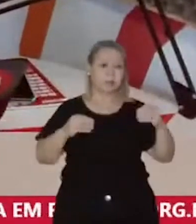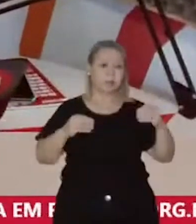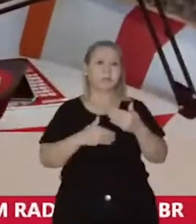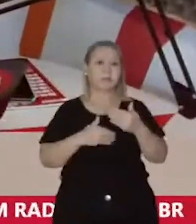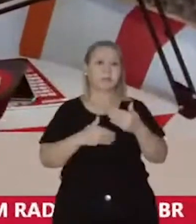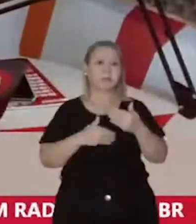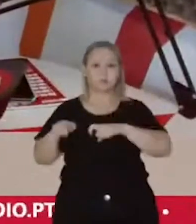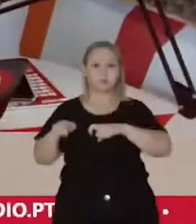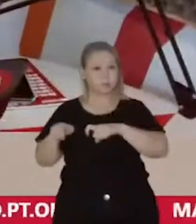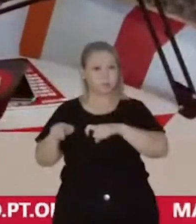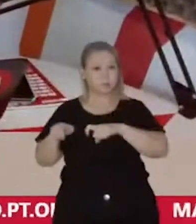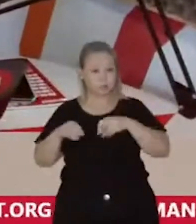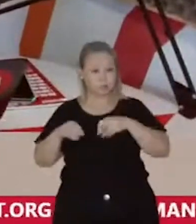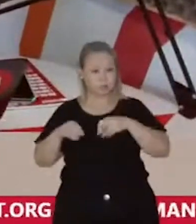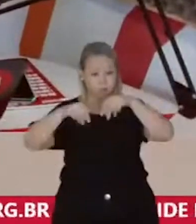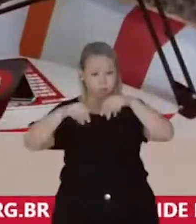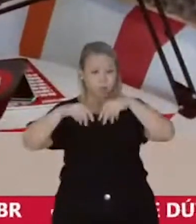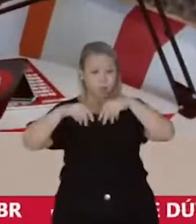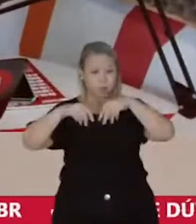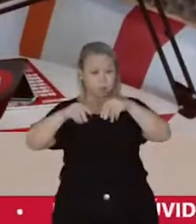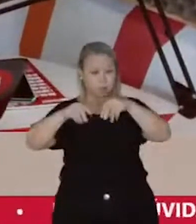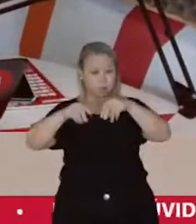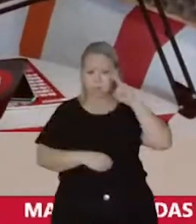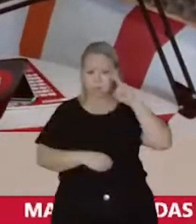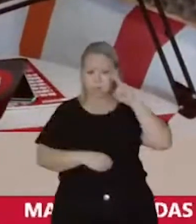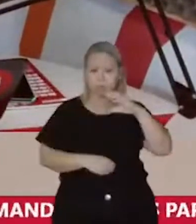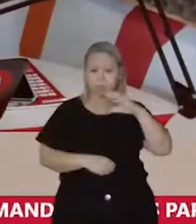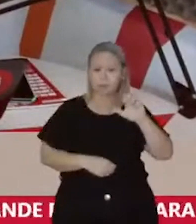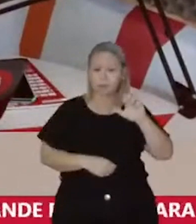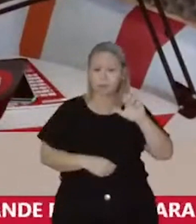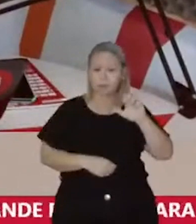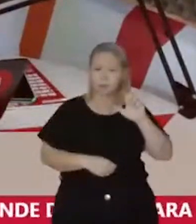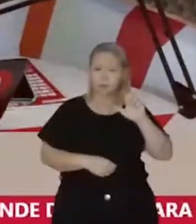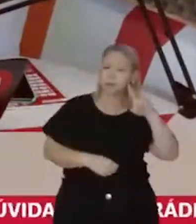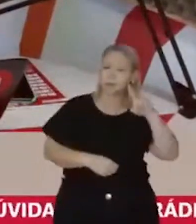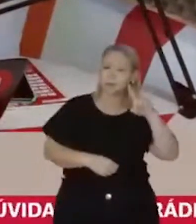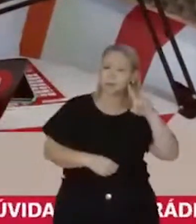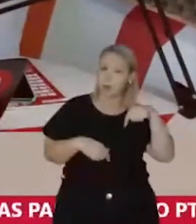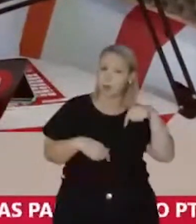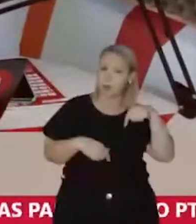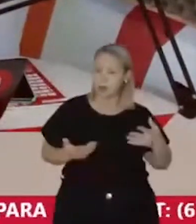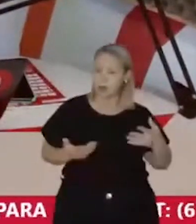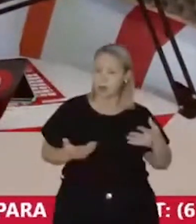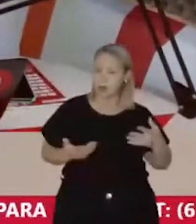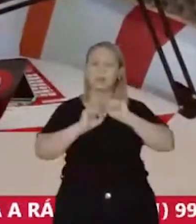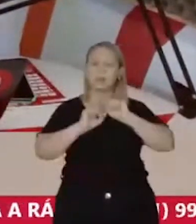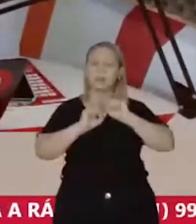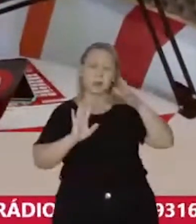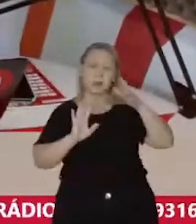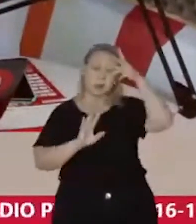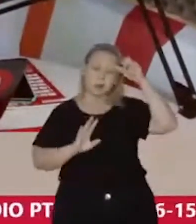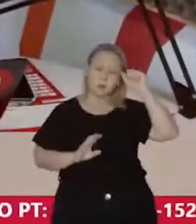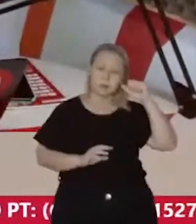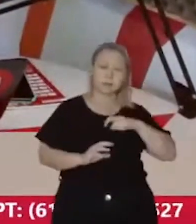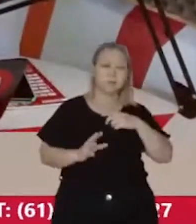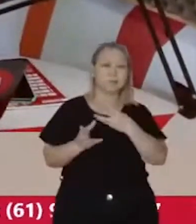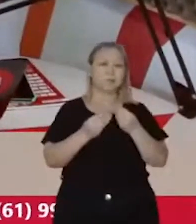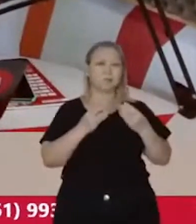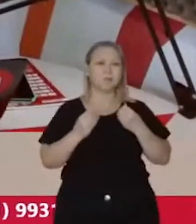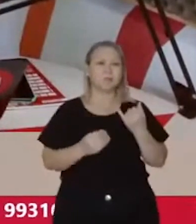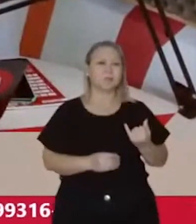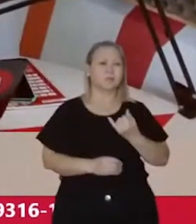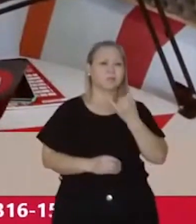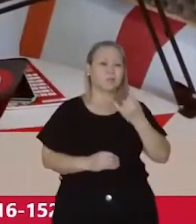agrícola, a gente lembra imediatamente do Cerrado, que, claro que a Amazônia tem uma grande importância, ela acaba tomando